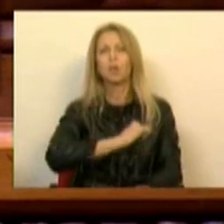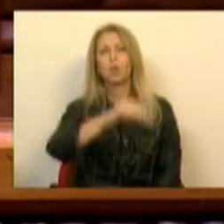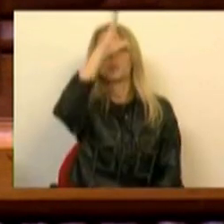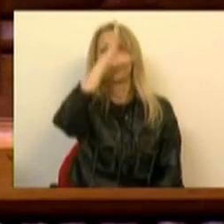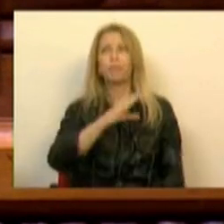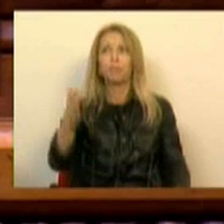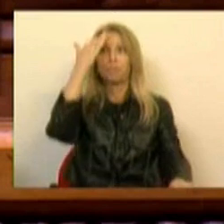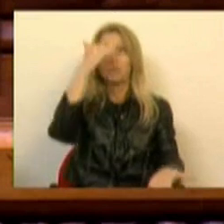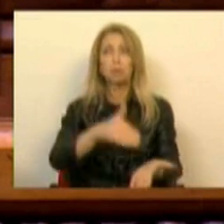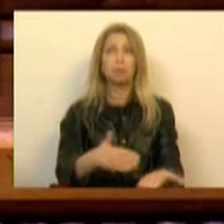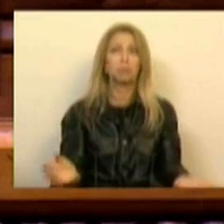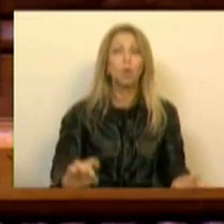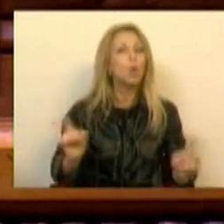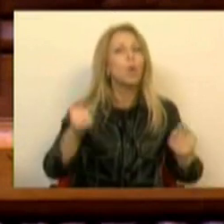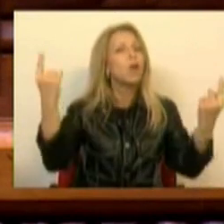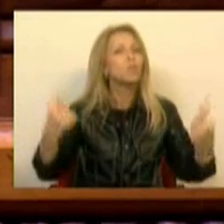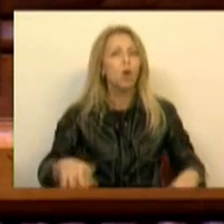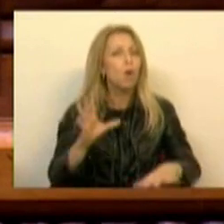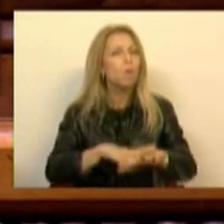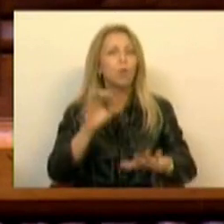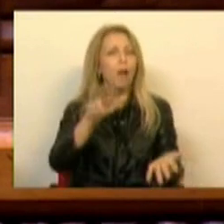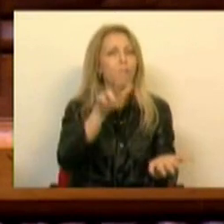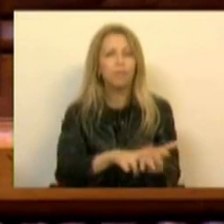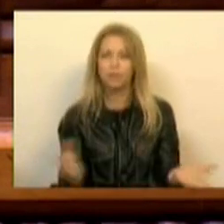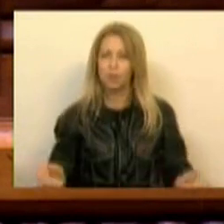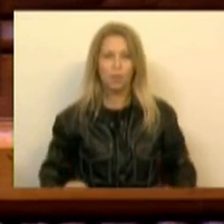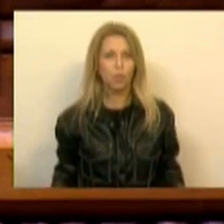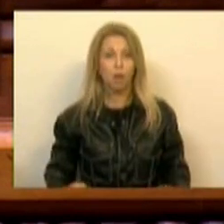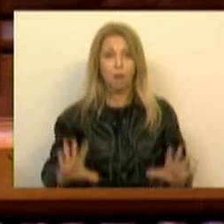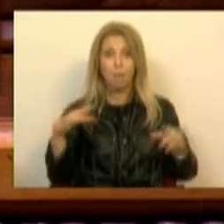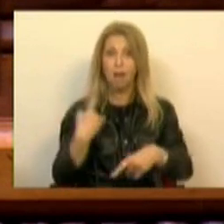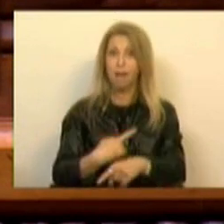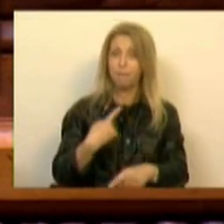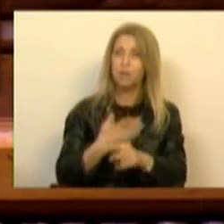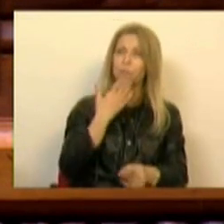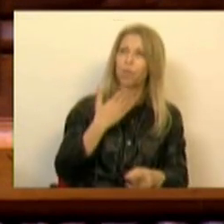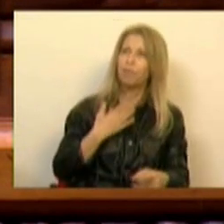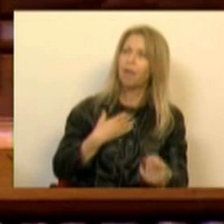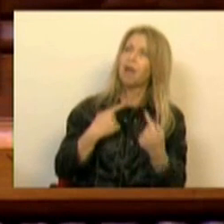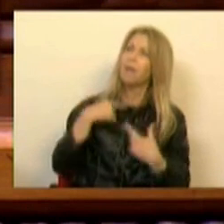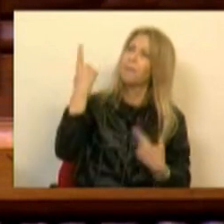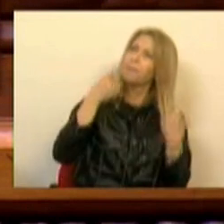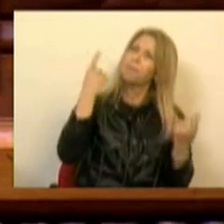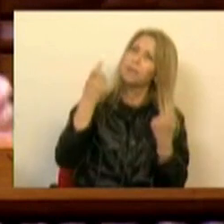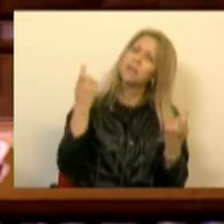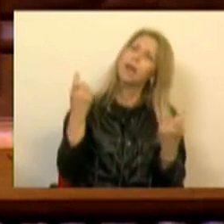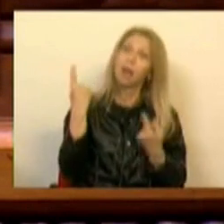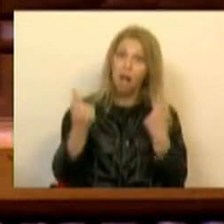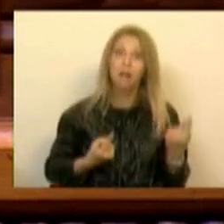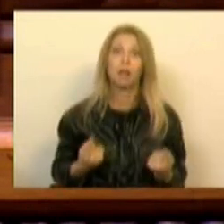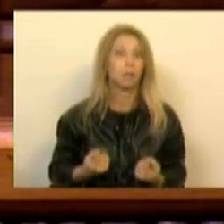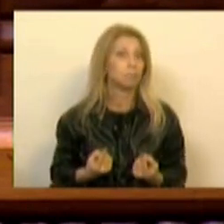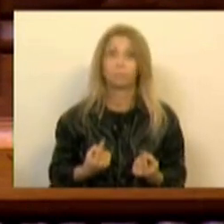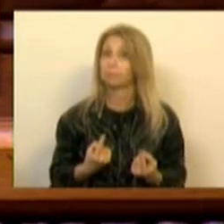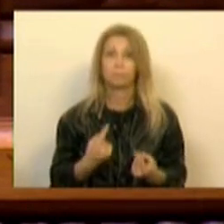não passará, mas porque não convence ninguém, nem a oposição de direita, e tenha deixado a